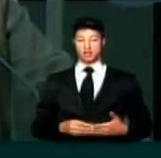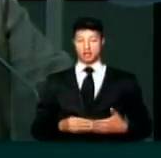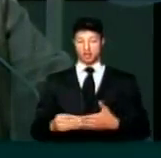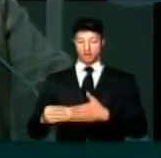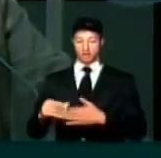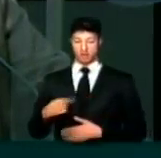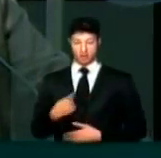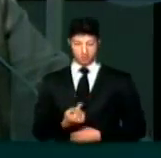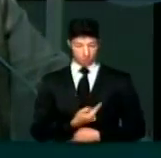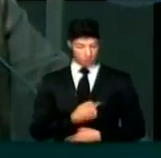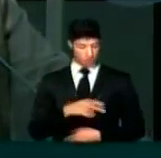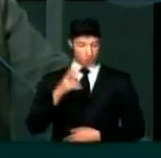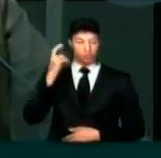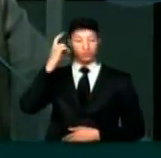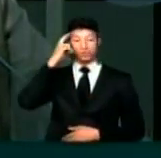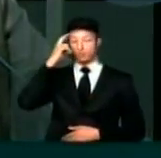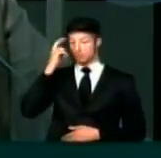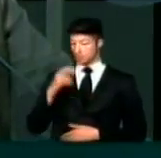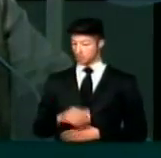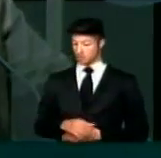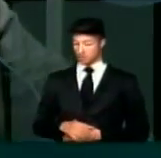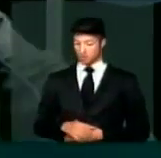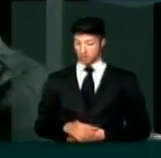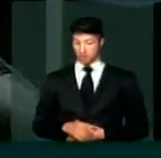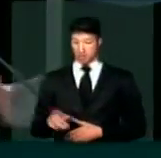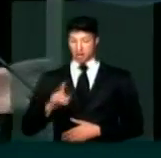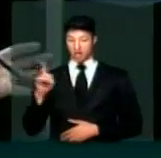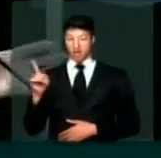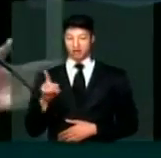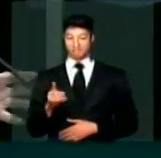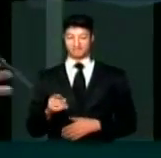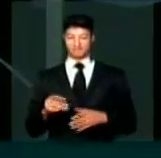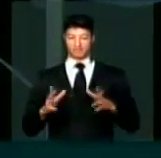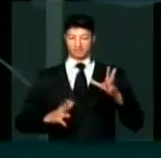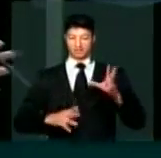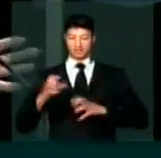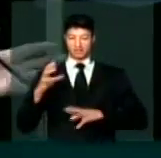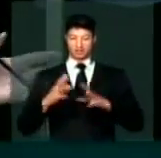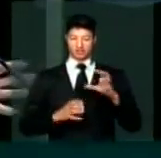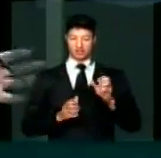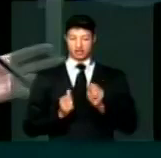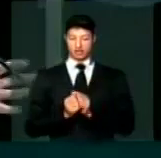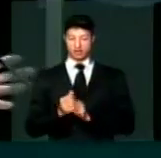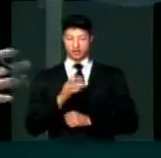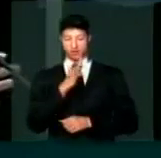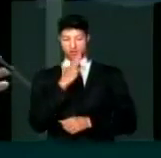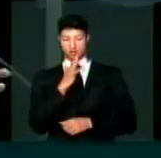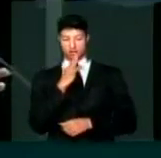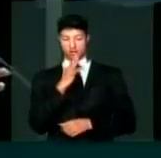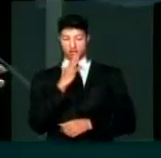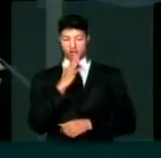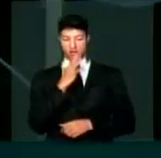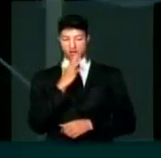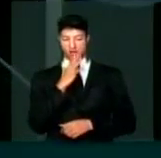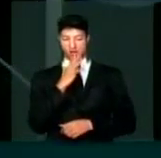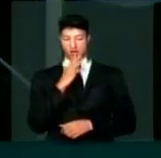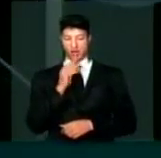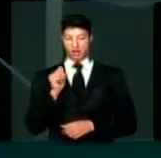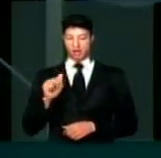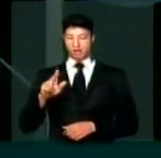levam a nossa cultura. Lá, num confronto com o conhecimento